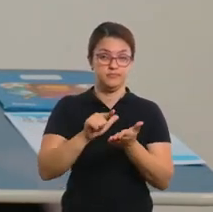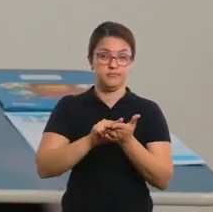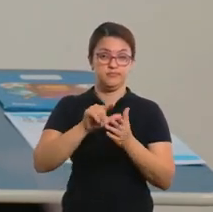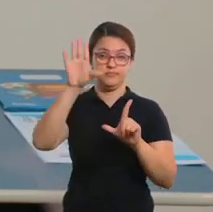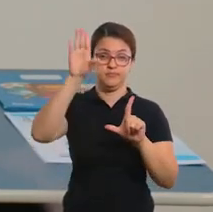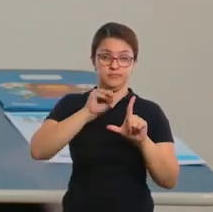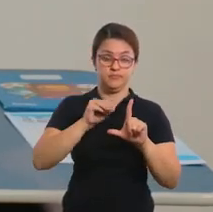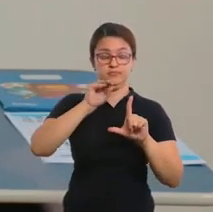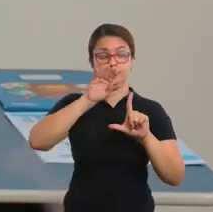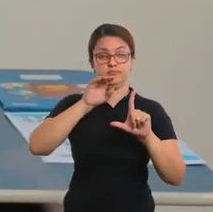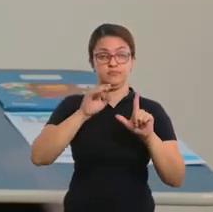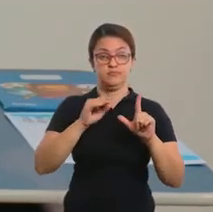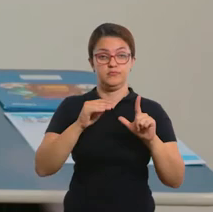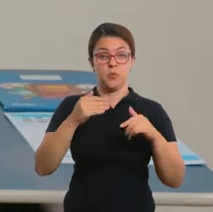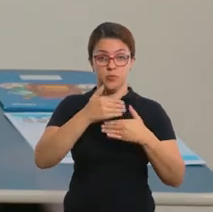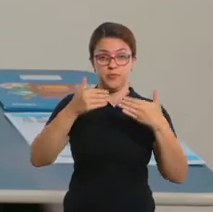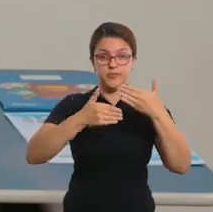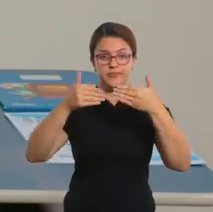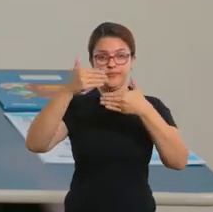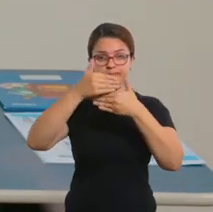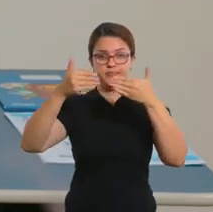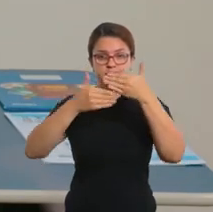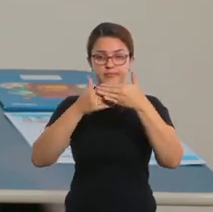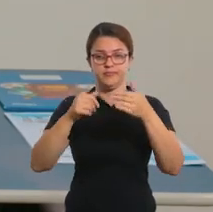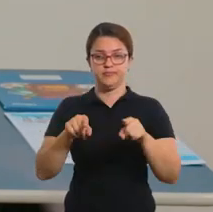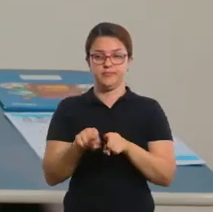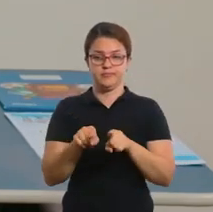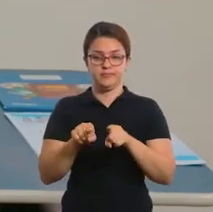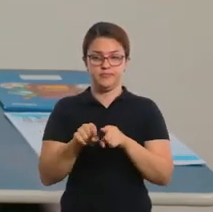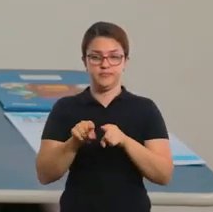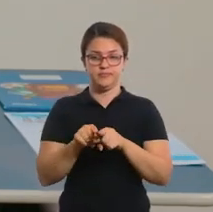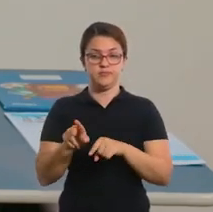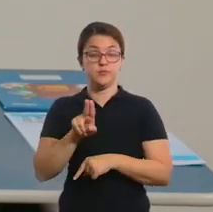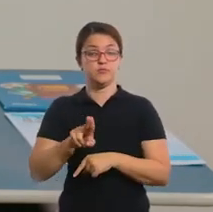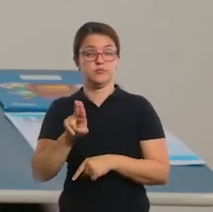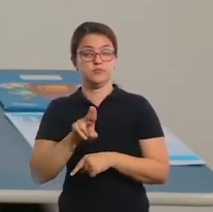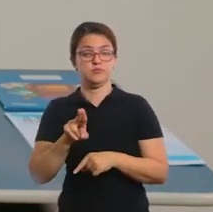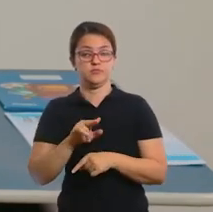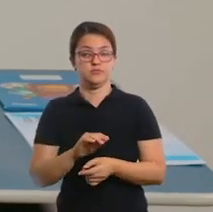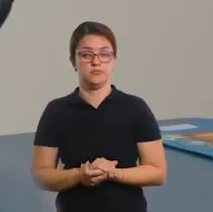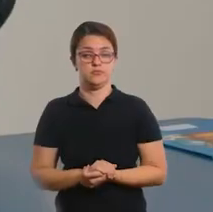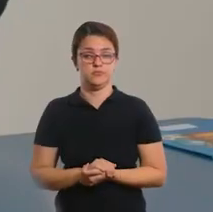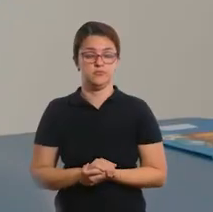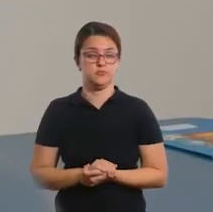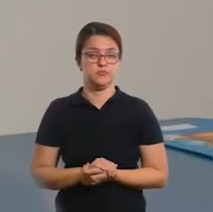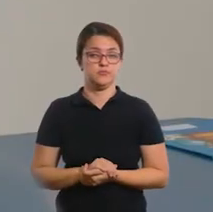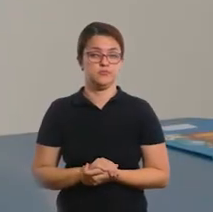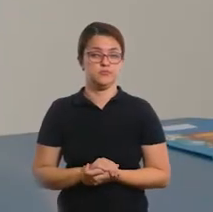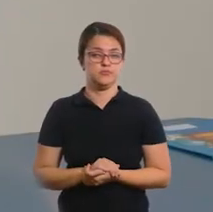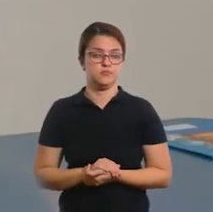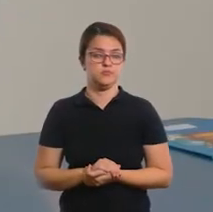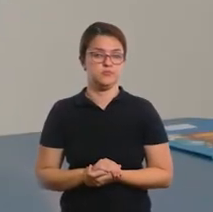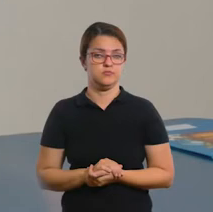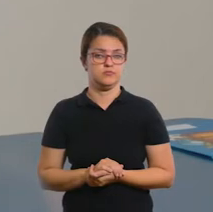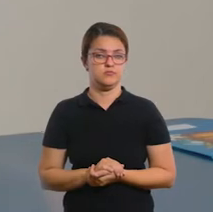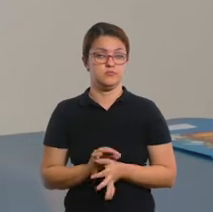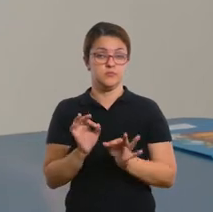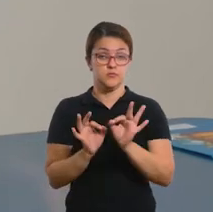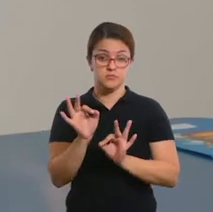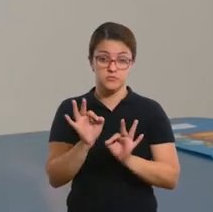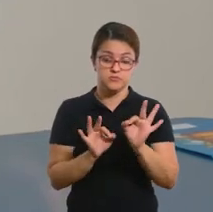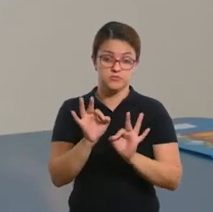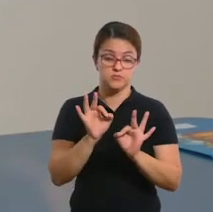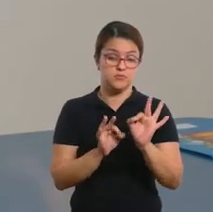tabuleiro, precisam ter as peças. E as jogadas são